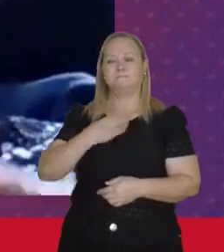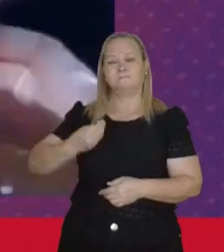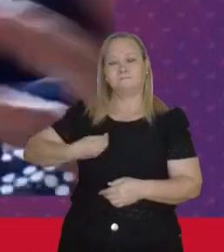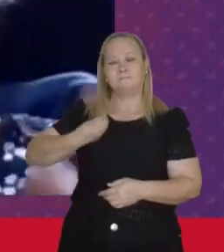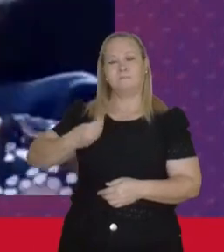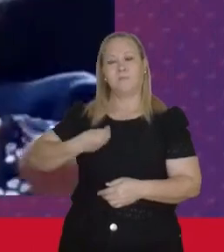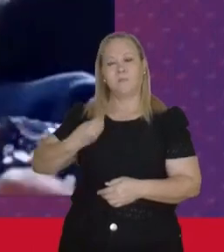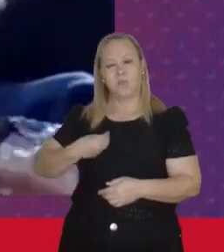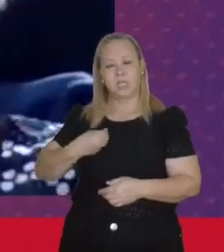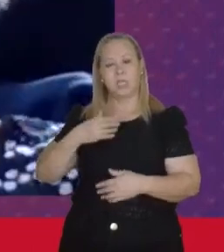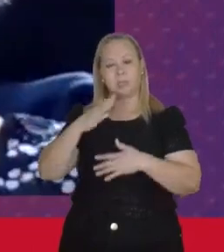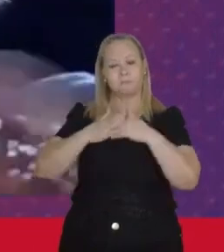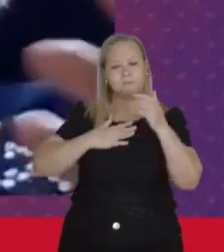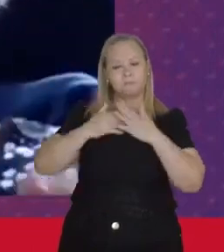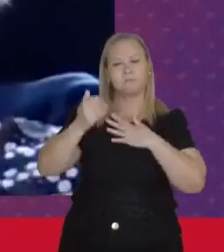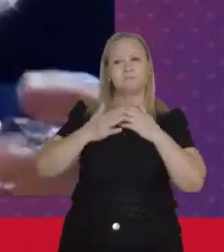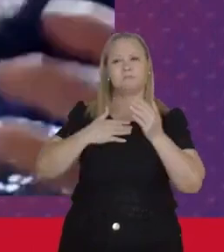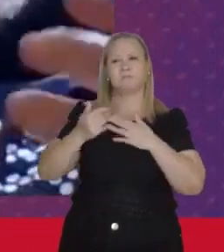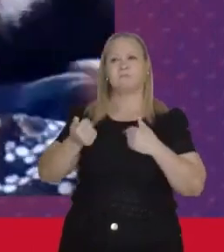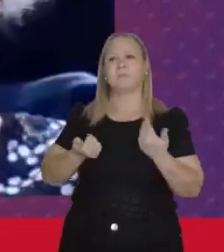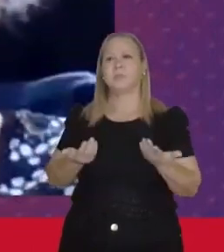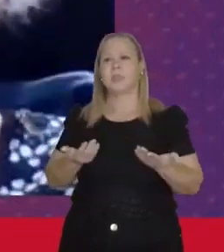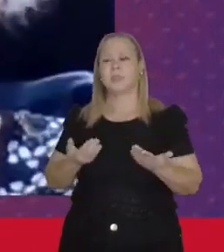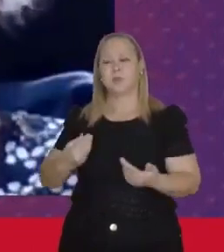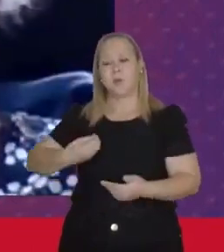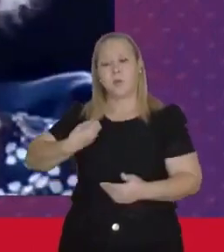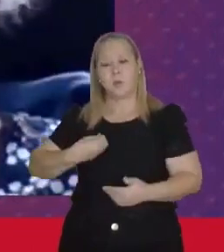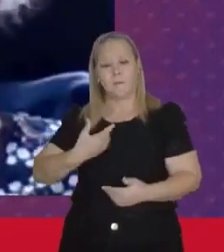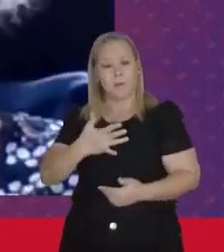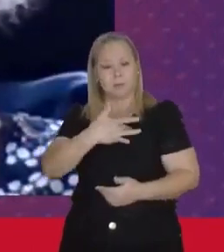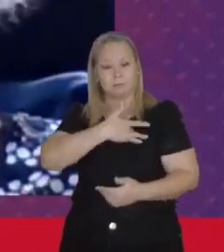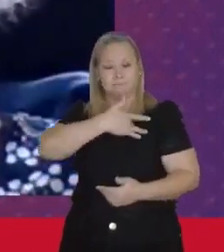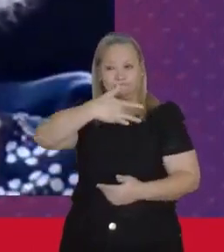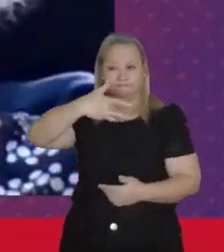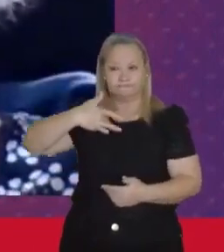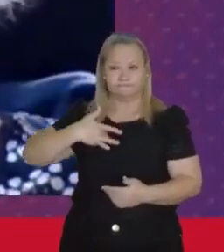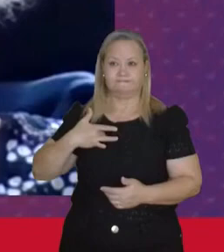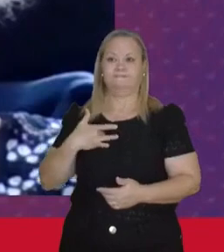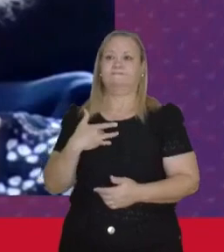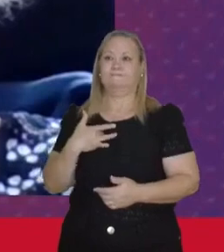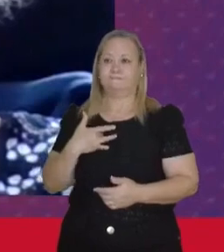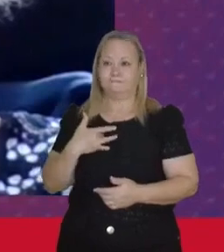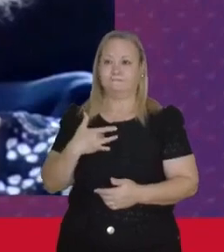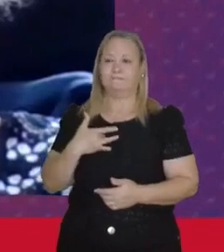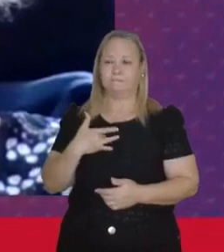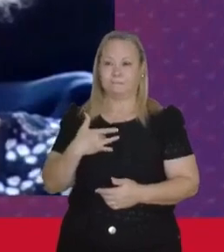vida, o exercício de uma vida saudável,